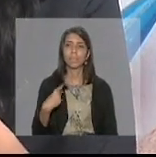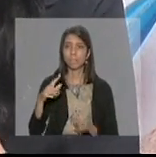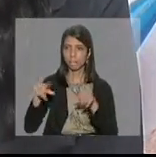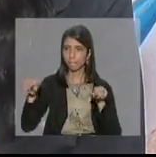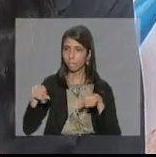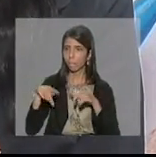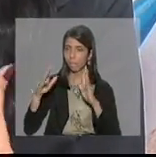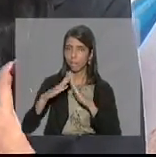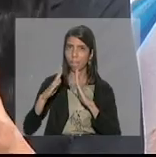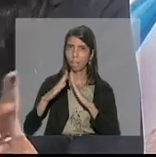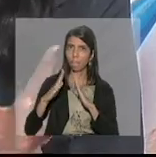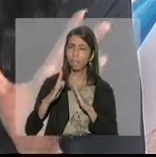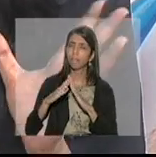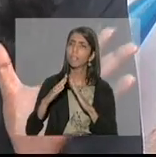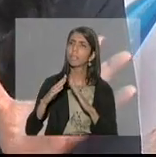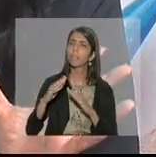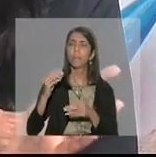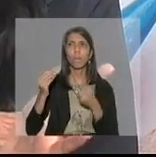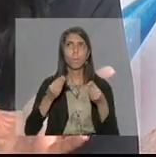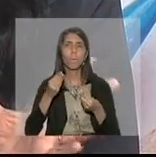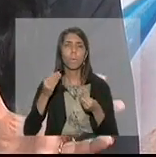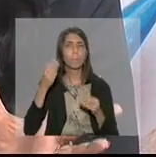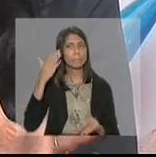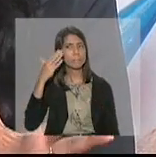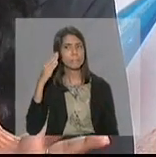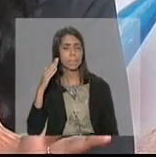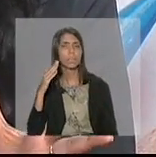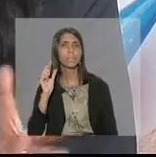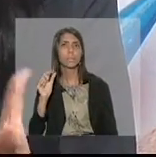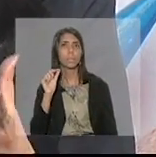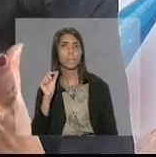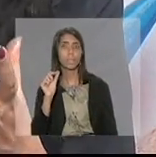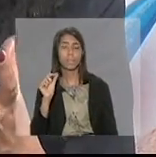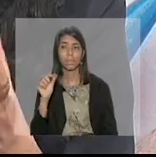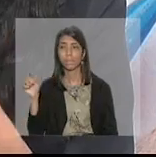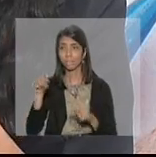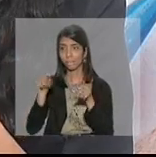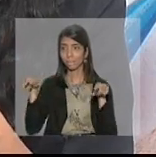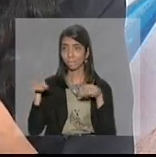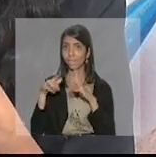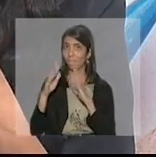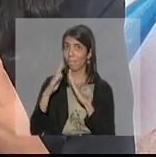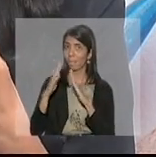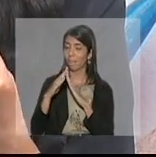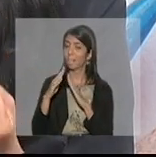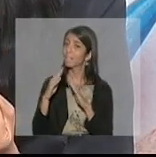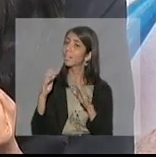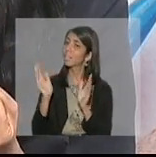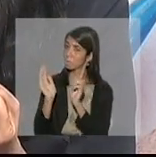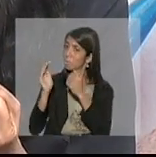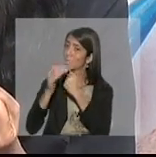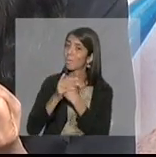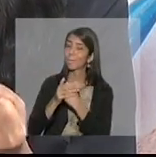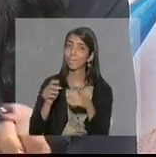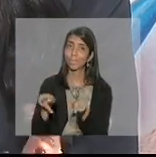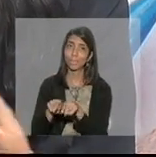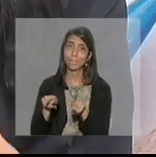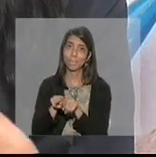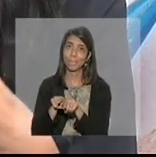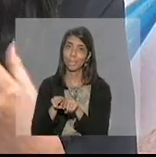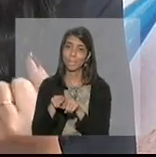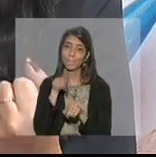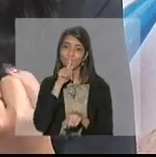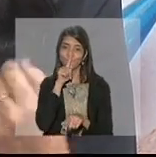O quintal, ela tá... Aí a interpretação que eu tenho, que assim, o quintal ela está escondendo também, né? Porque